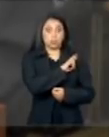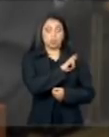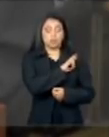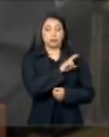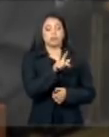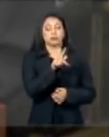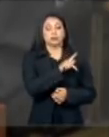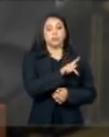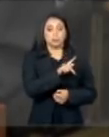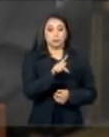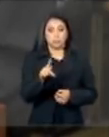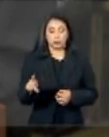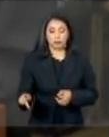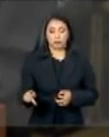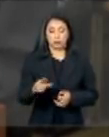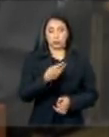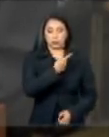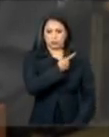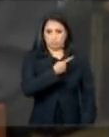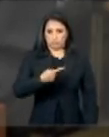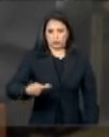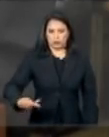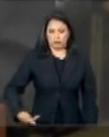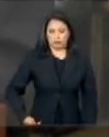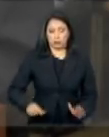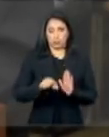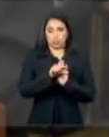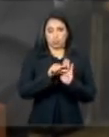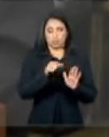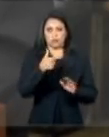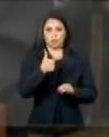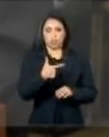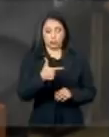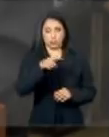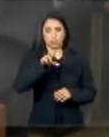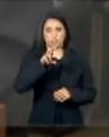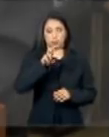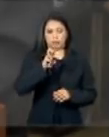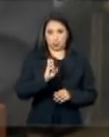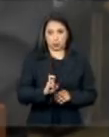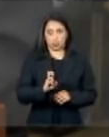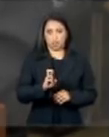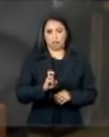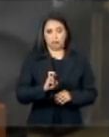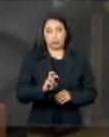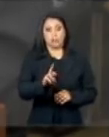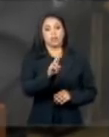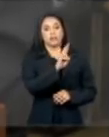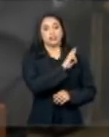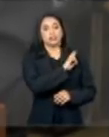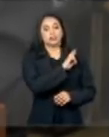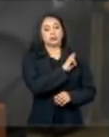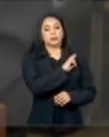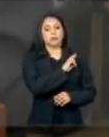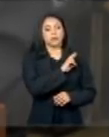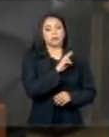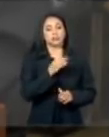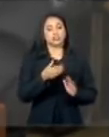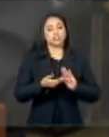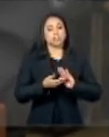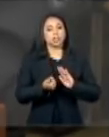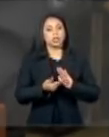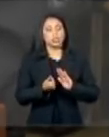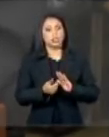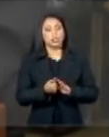da república no inciso 25º prover e extinguir os cargos públicos federais na